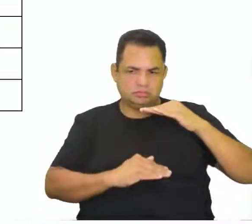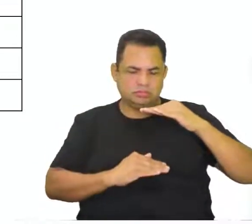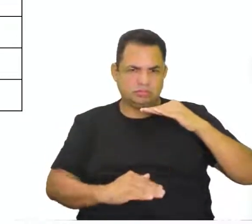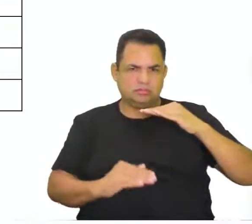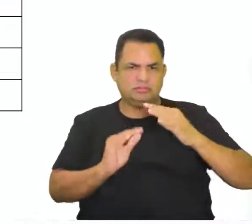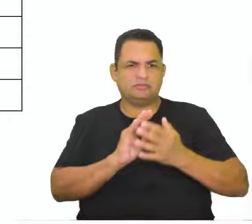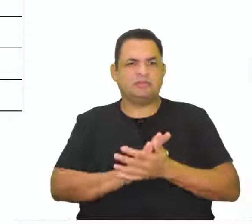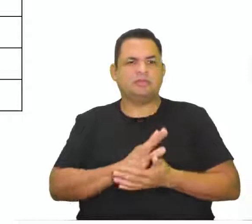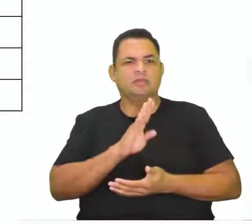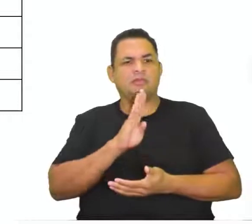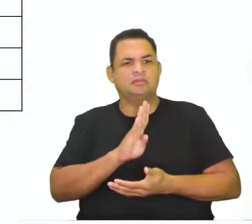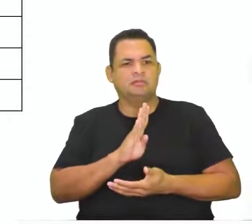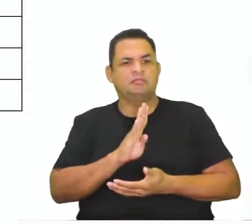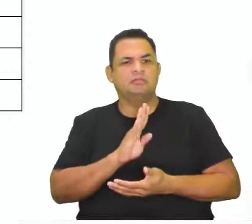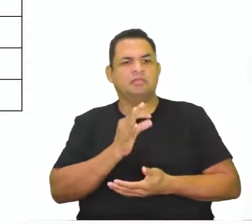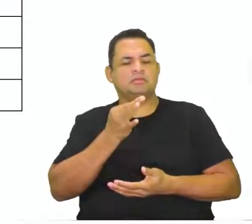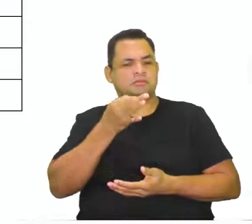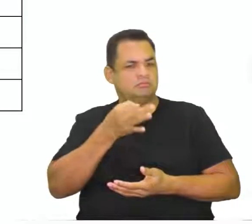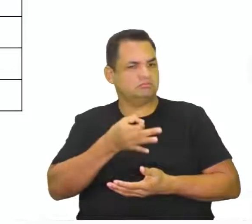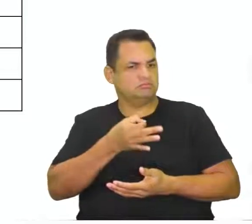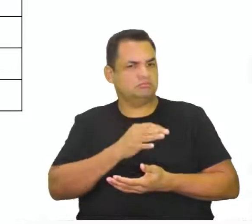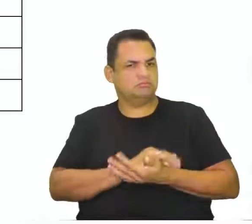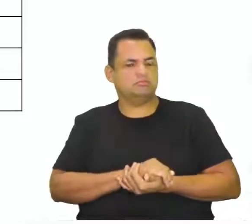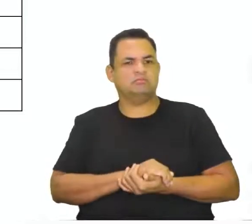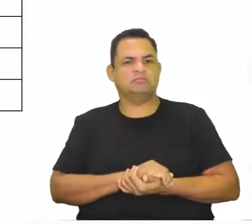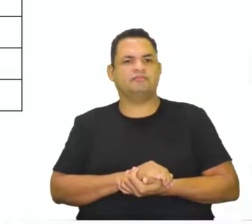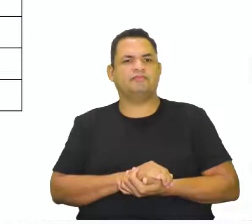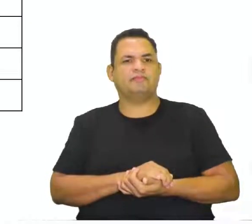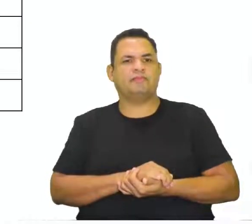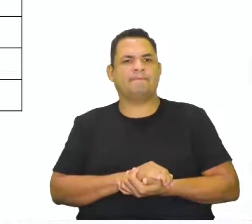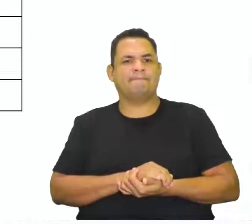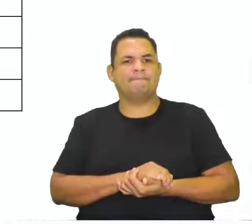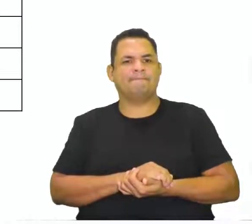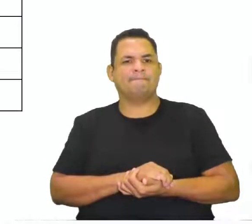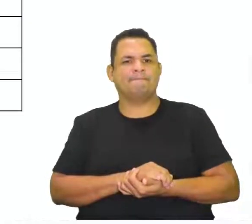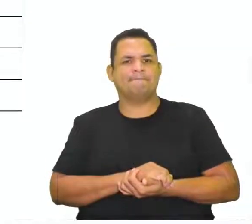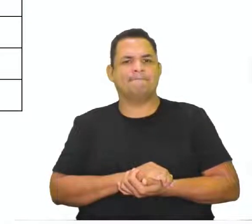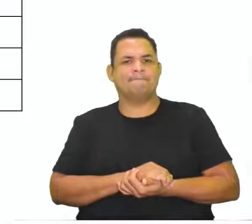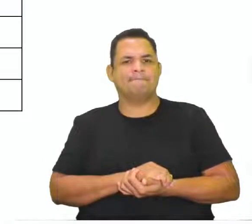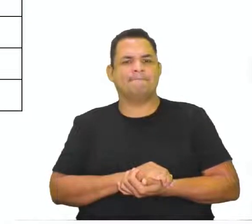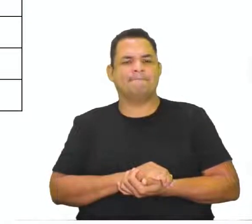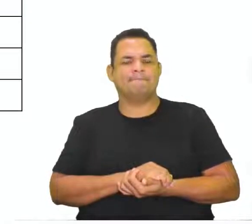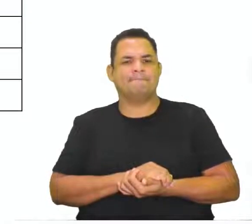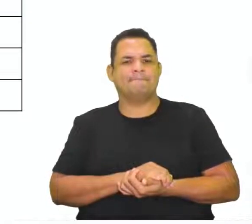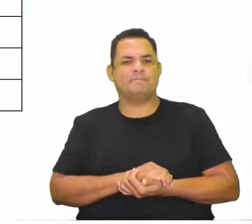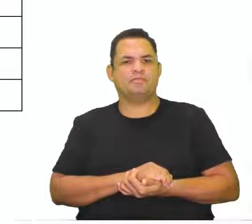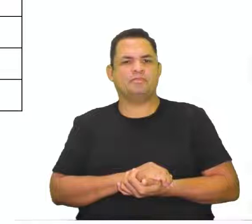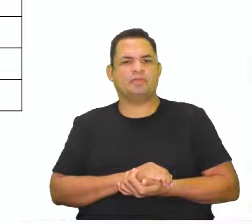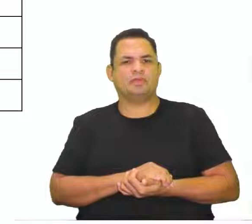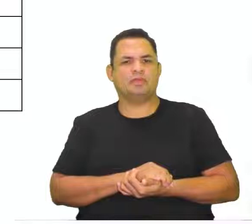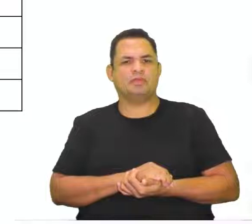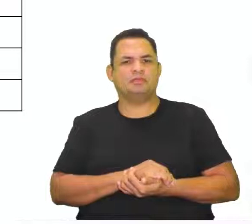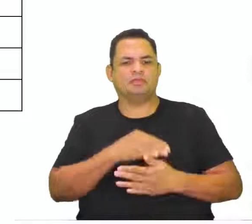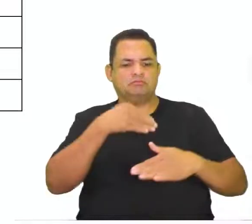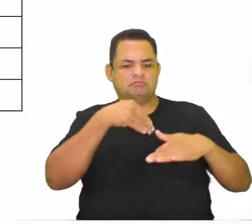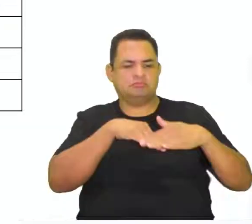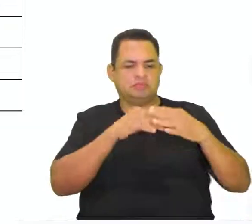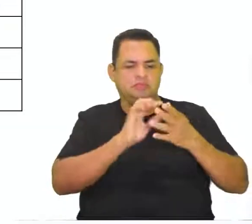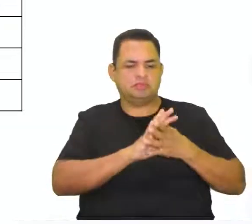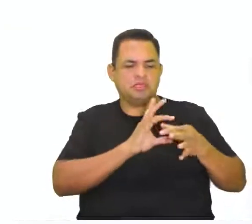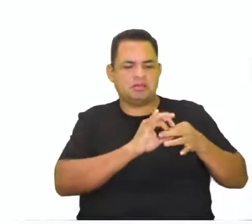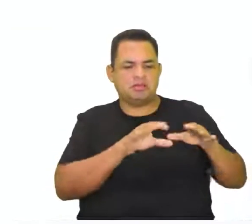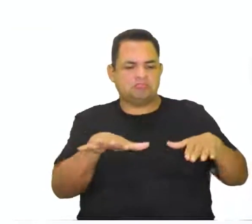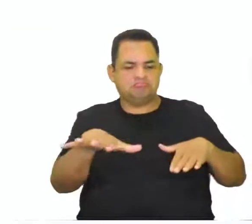a letra B apresentam essa vantagem. O aterro sanitário ele apresenta essa vantagem. O depósito a céu aberto, ele tem a vantagem